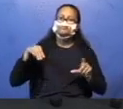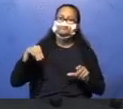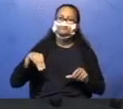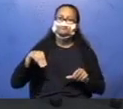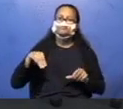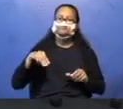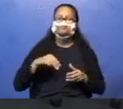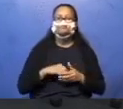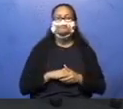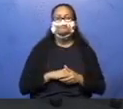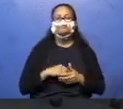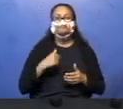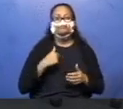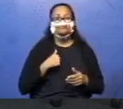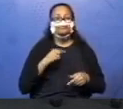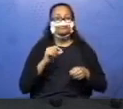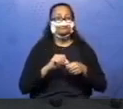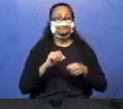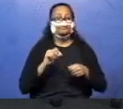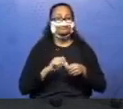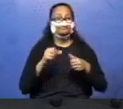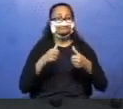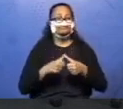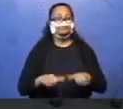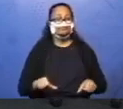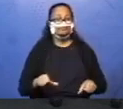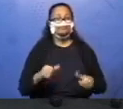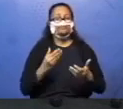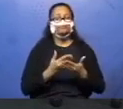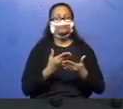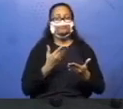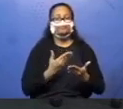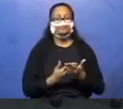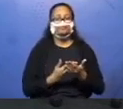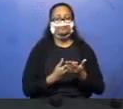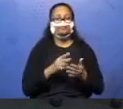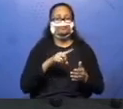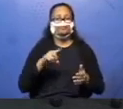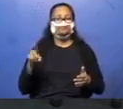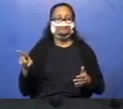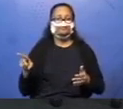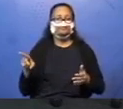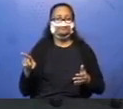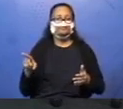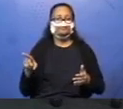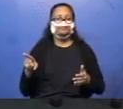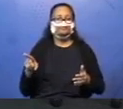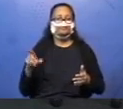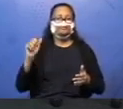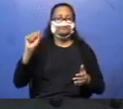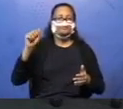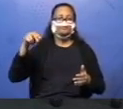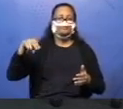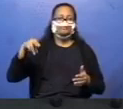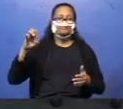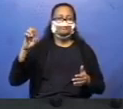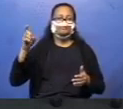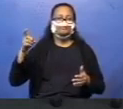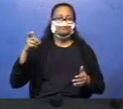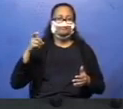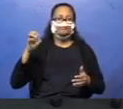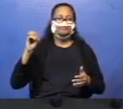E o eu fiz dessa aula é o seguinte, vocês vão lá no anexo 4, tem um monte